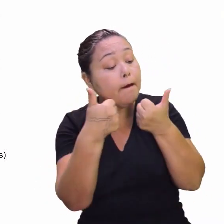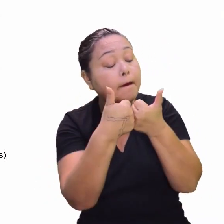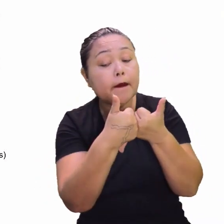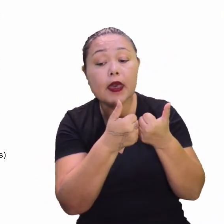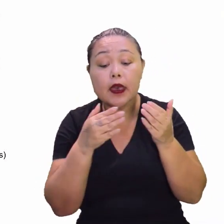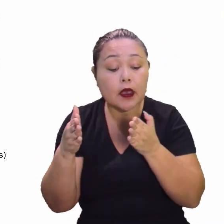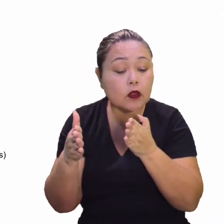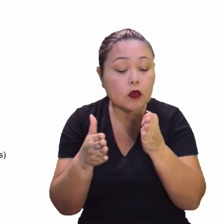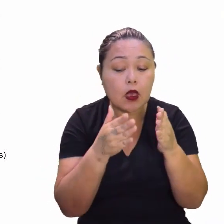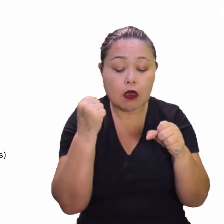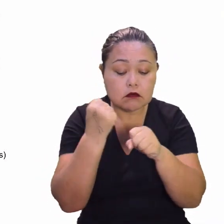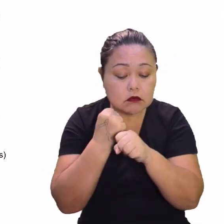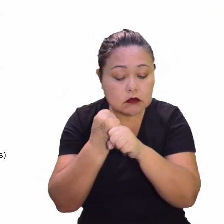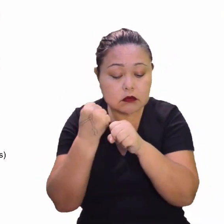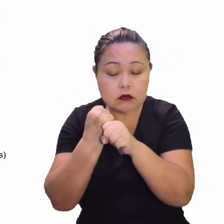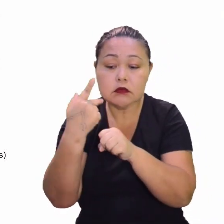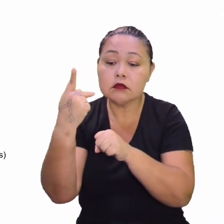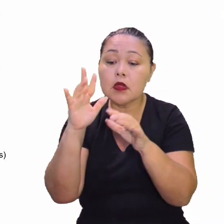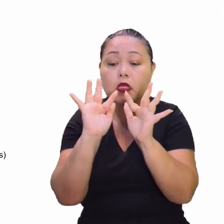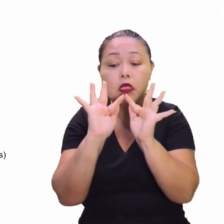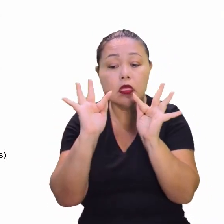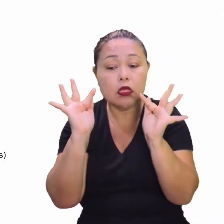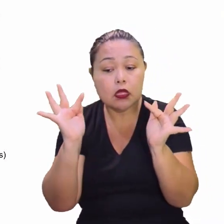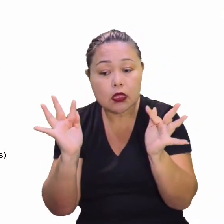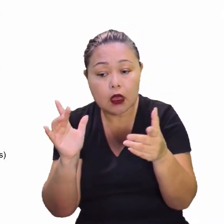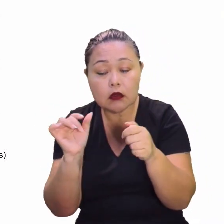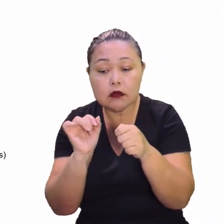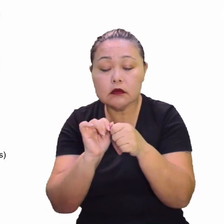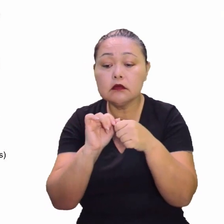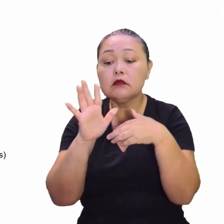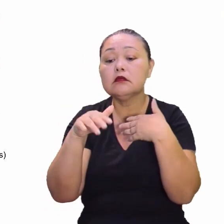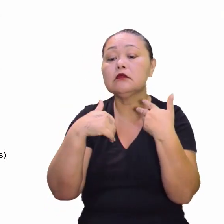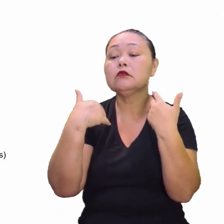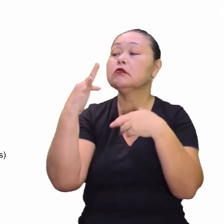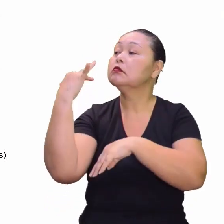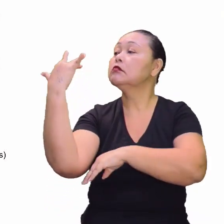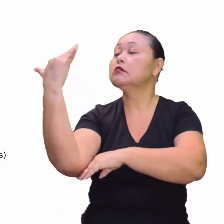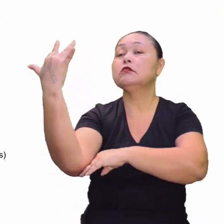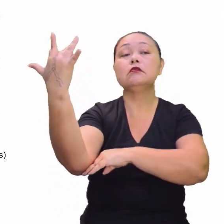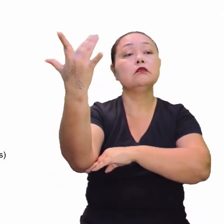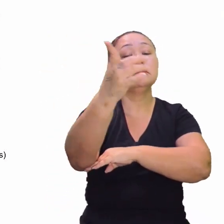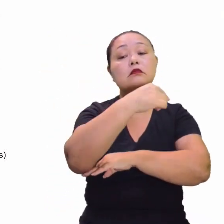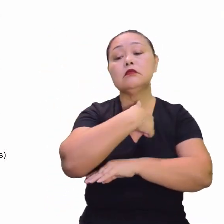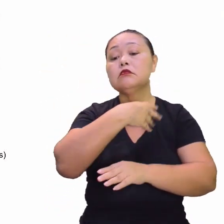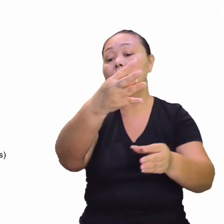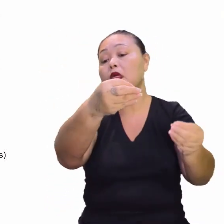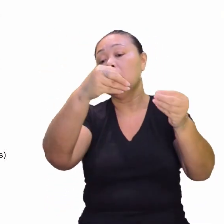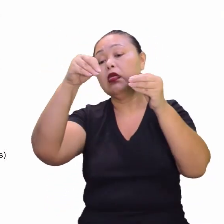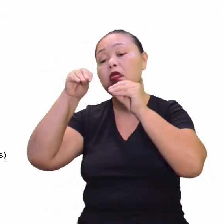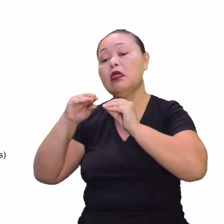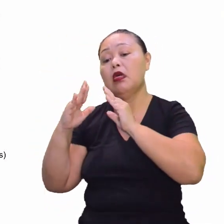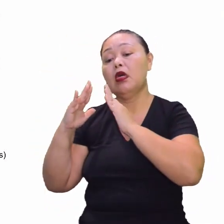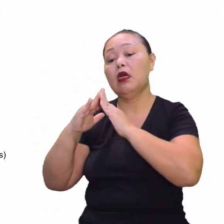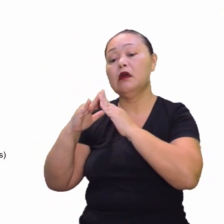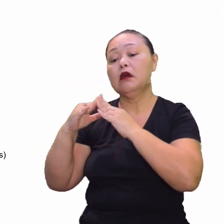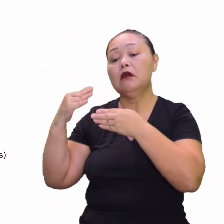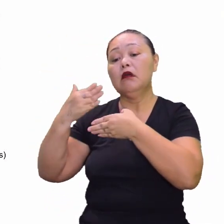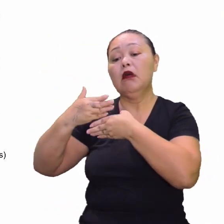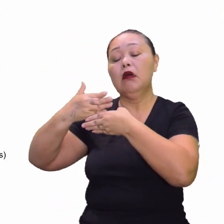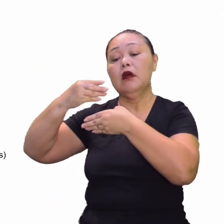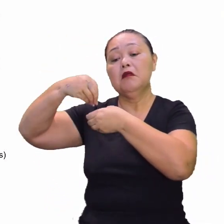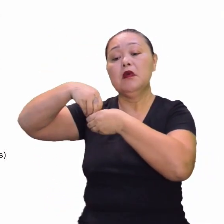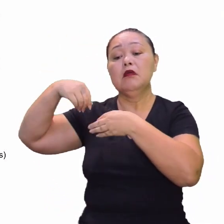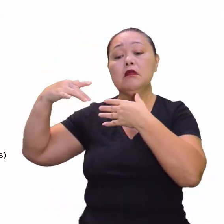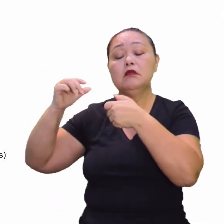rio, fazer a casinha dele, bem simplinho, mas com árvores ao redor. E aí colocaram numa casa totalmente concreta, no